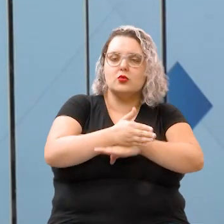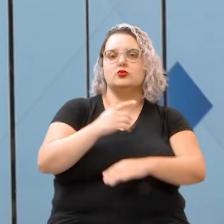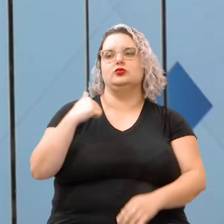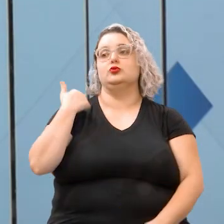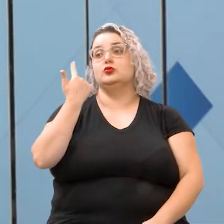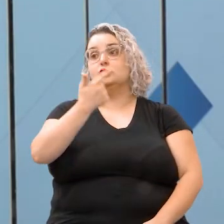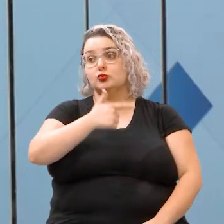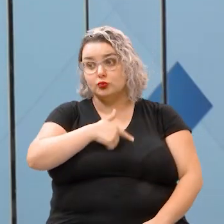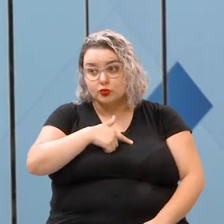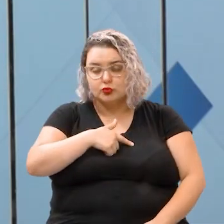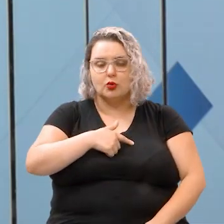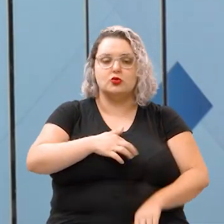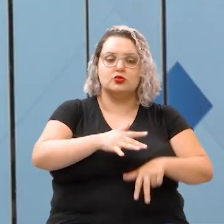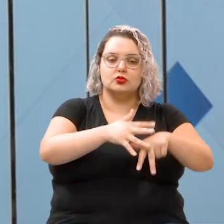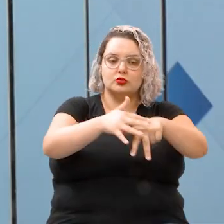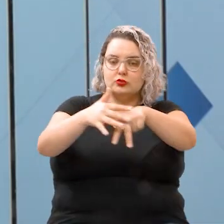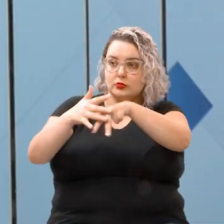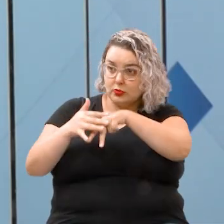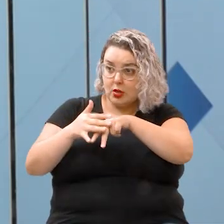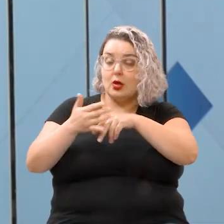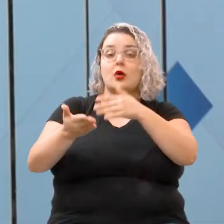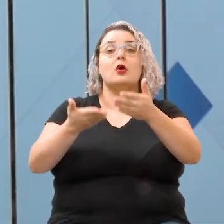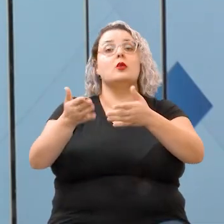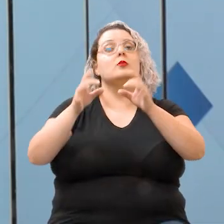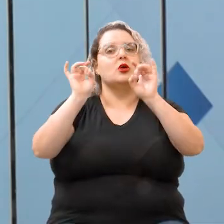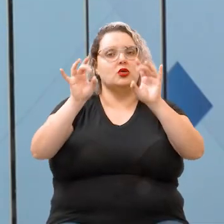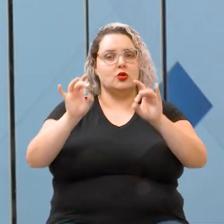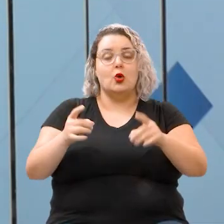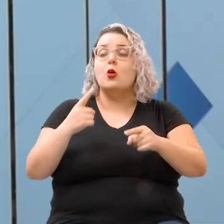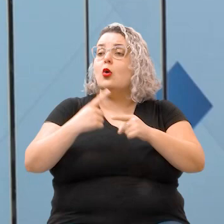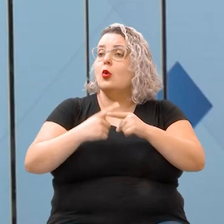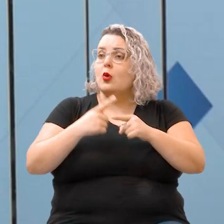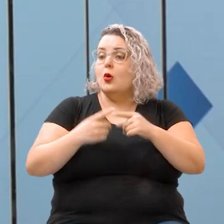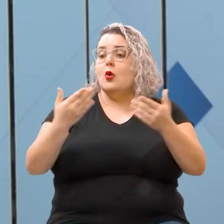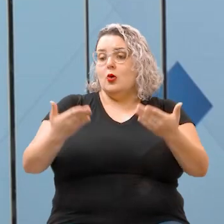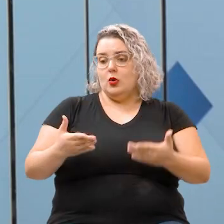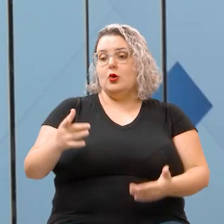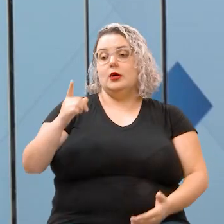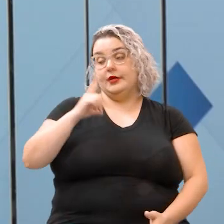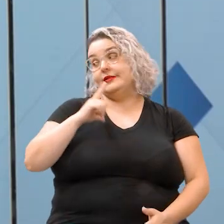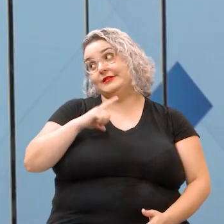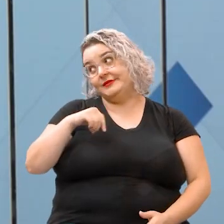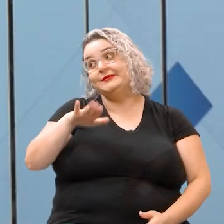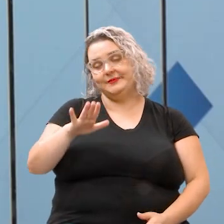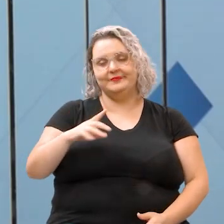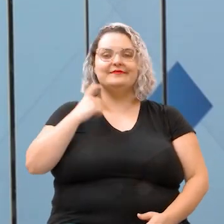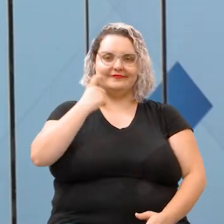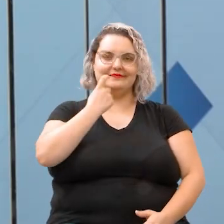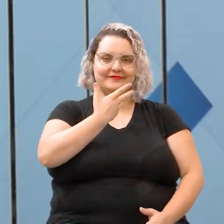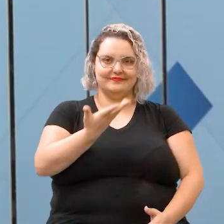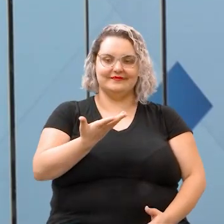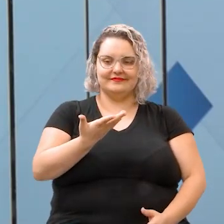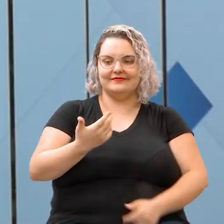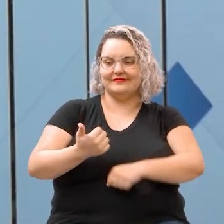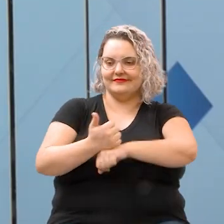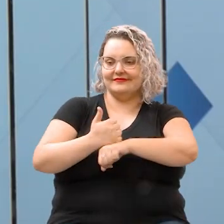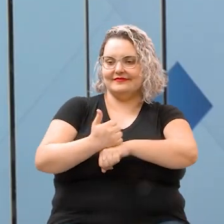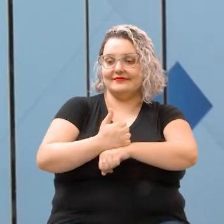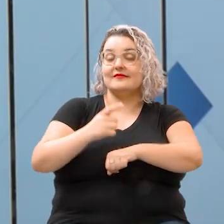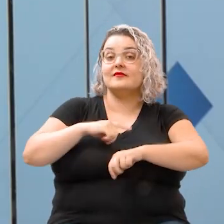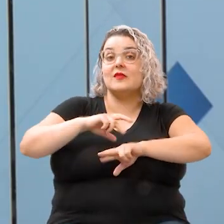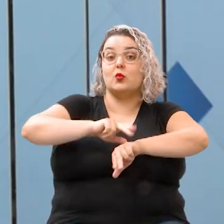nossos usuários ao tratamento especializado, né? Porque hoje, né, a gente está com mais dentistas aqui, a gente tem